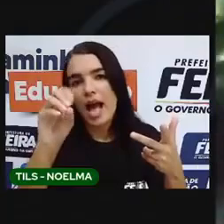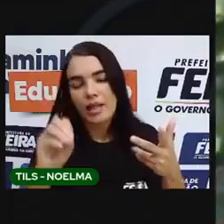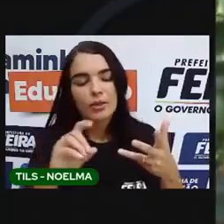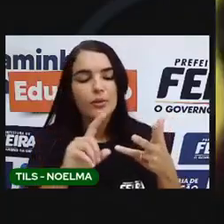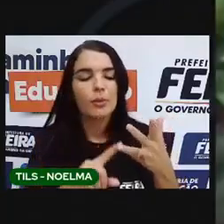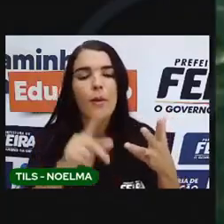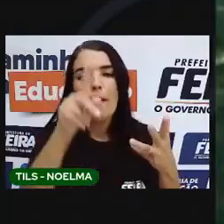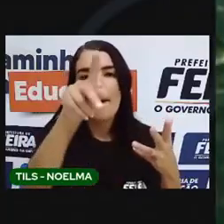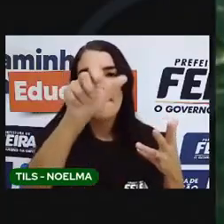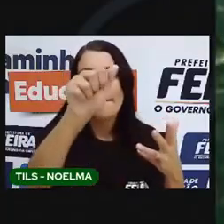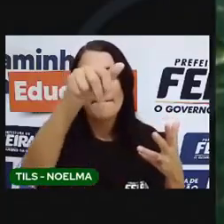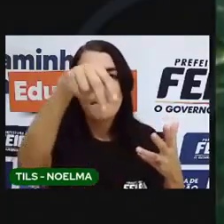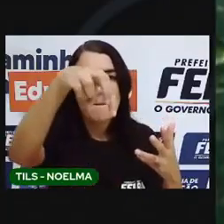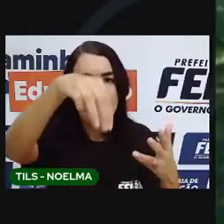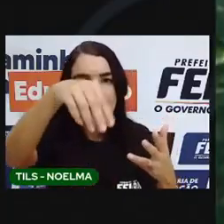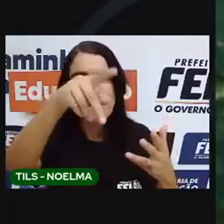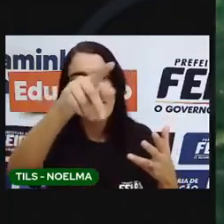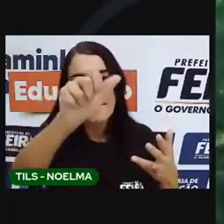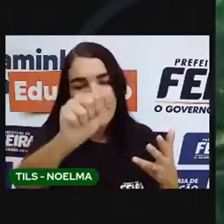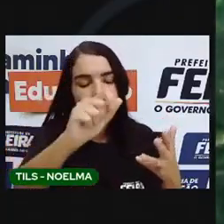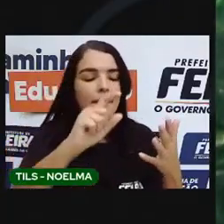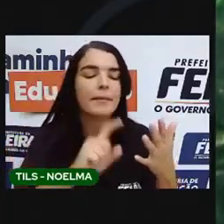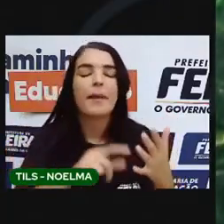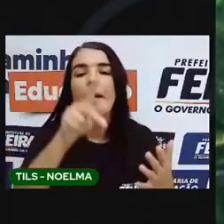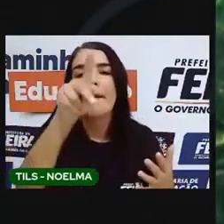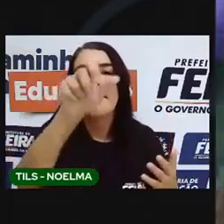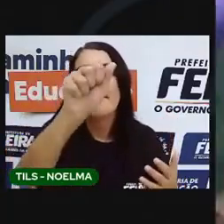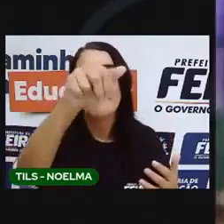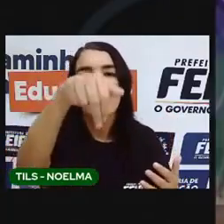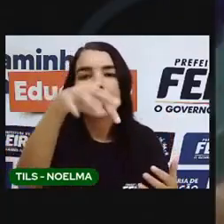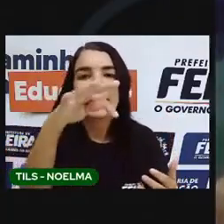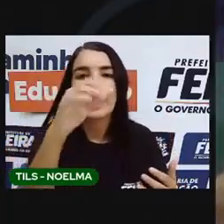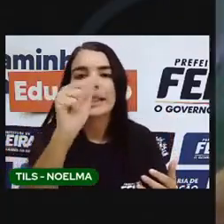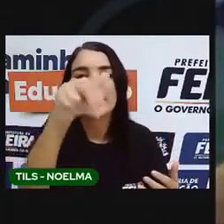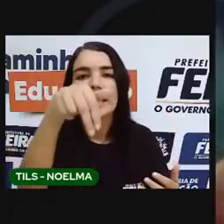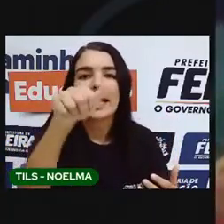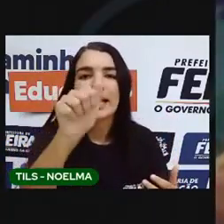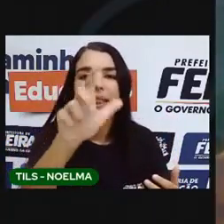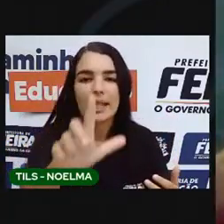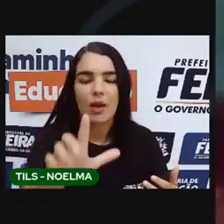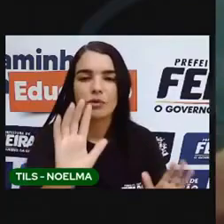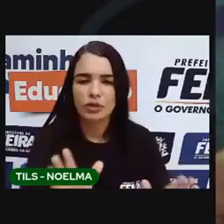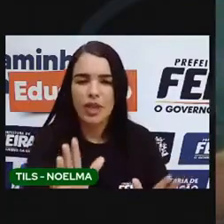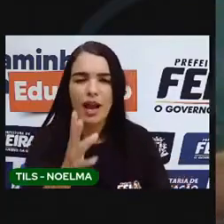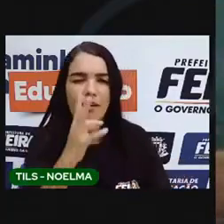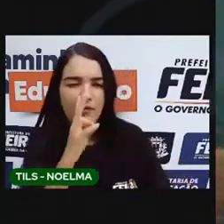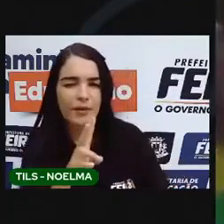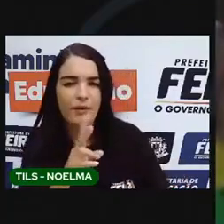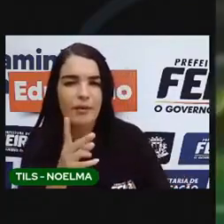o Pantanal. Vem cá, você já ouviu falar sobre algum deles? Não lembra? Vamos lá então.